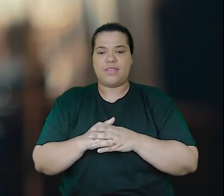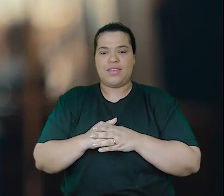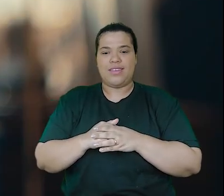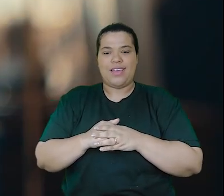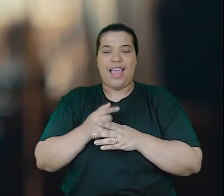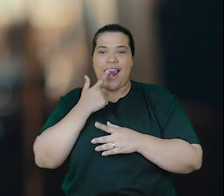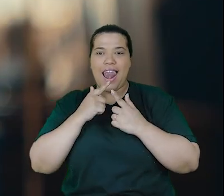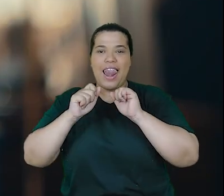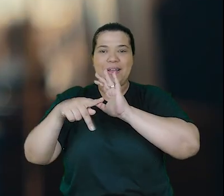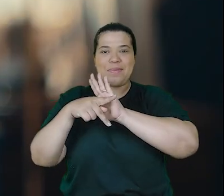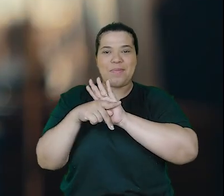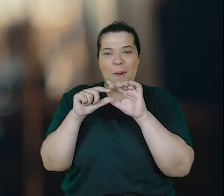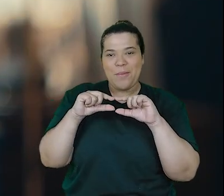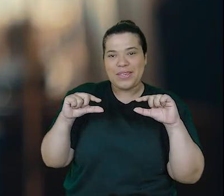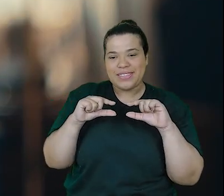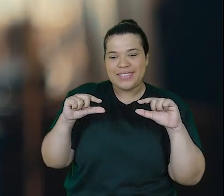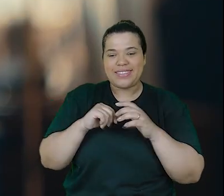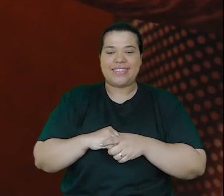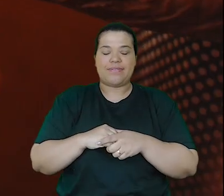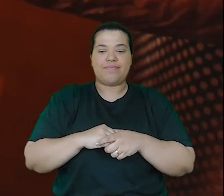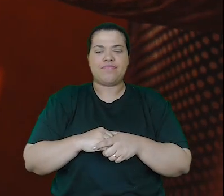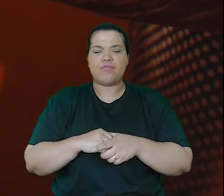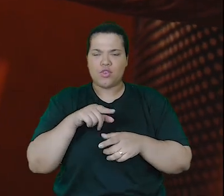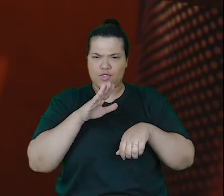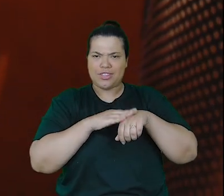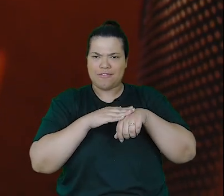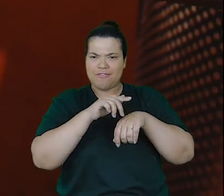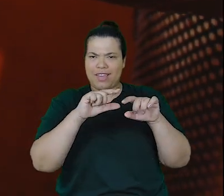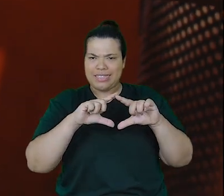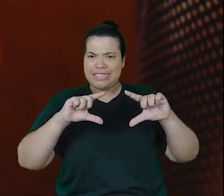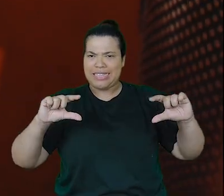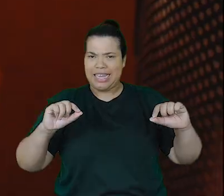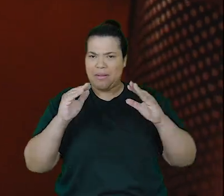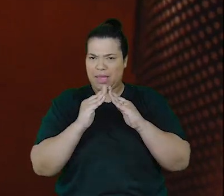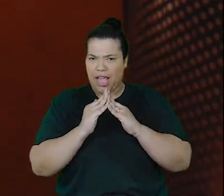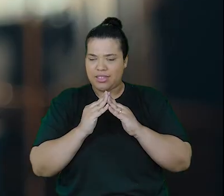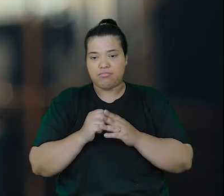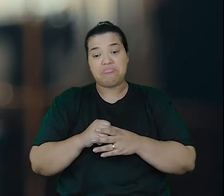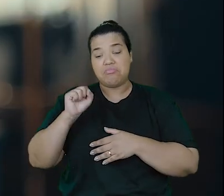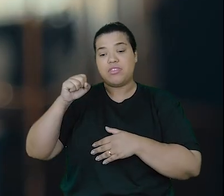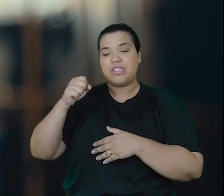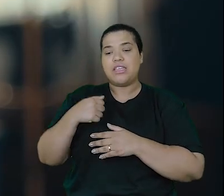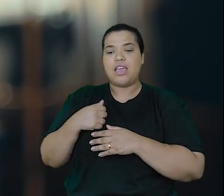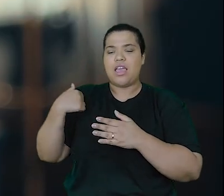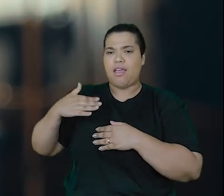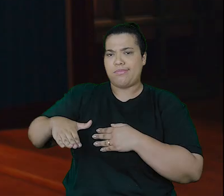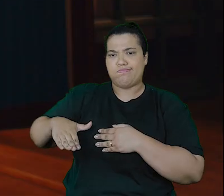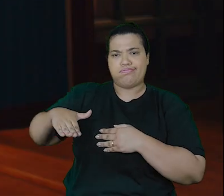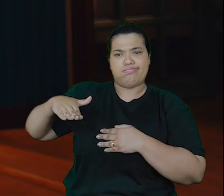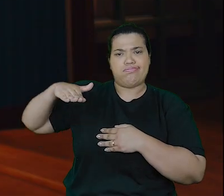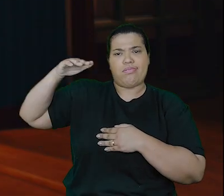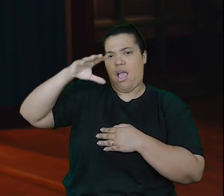lebu. É lebu de salame. O senhor faz ainda salame na sua casa? Faço. É que eu comecei